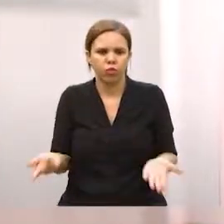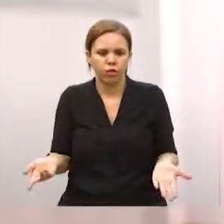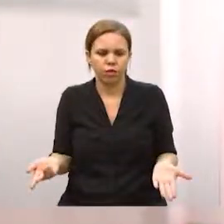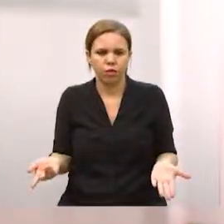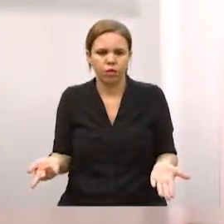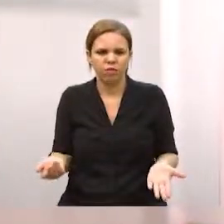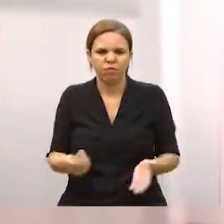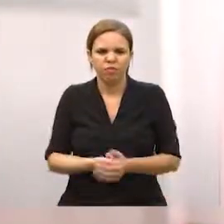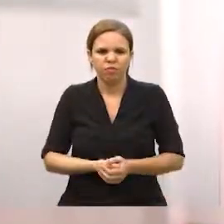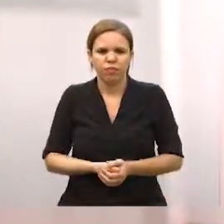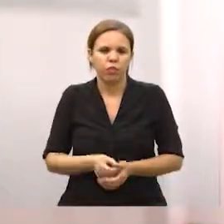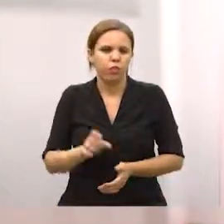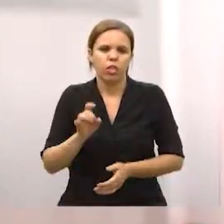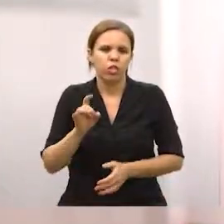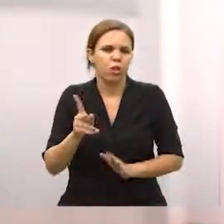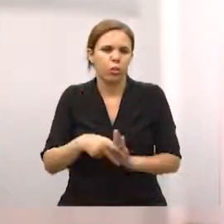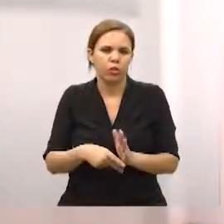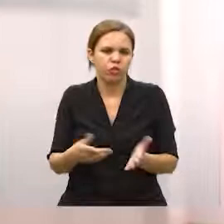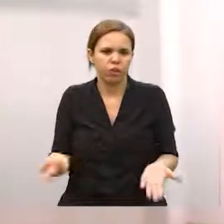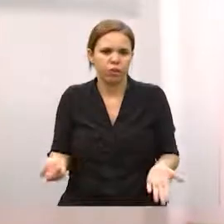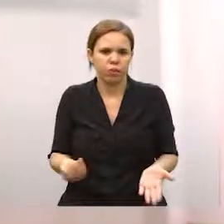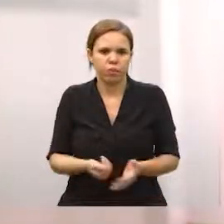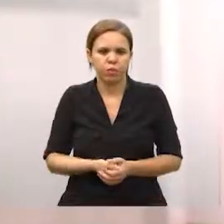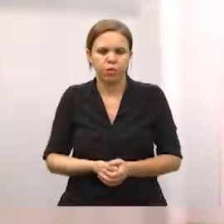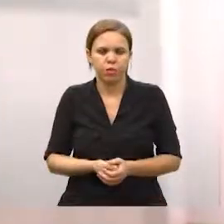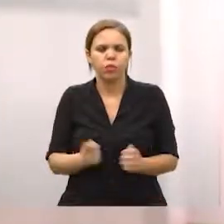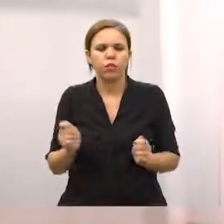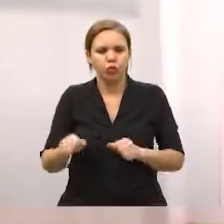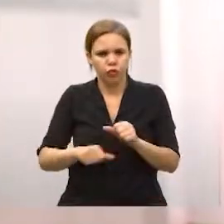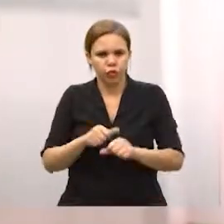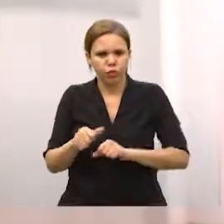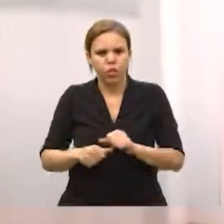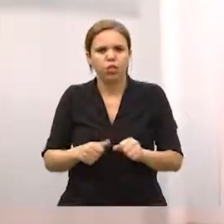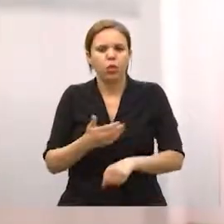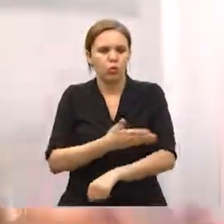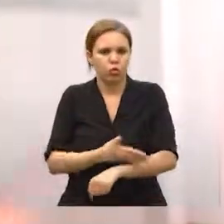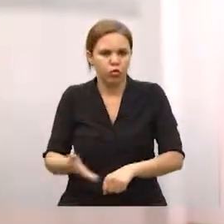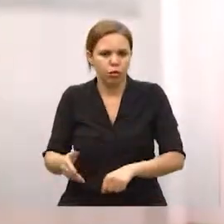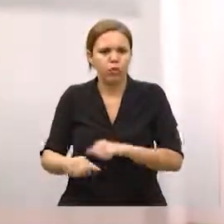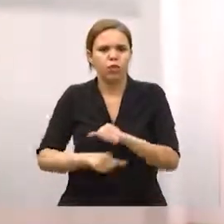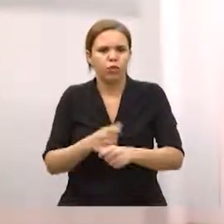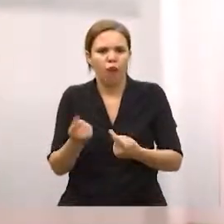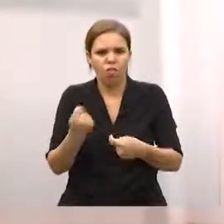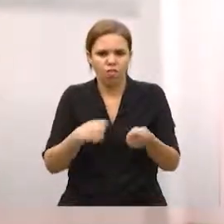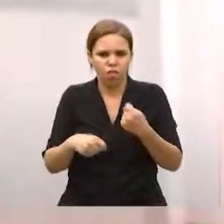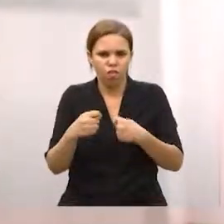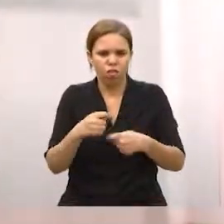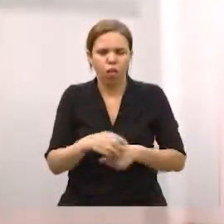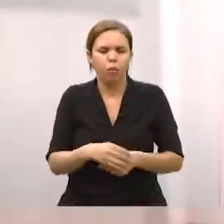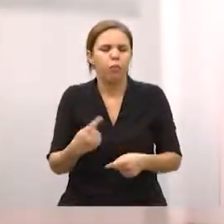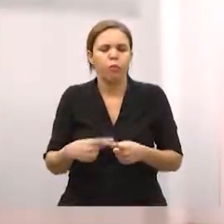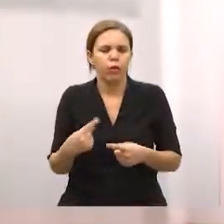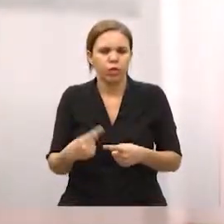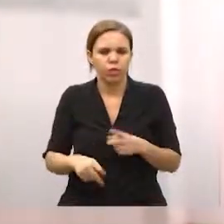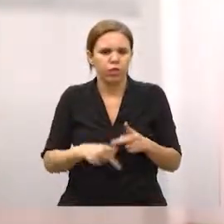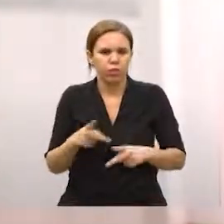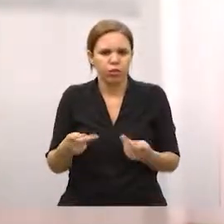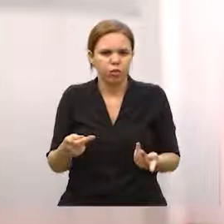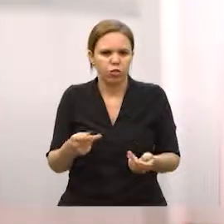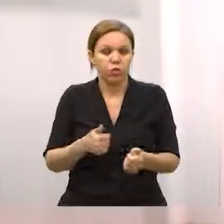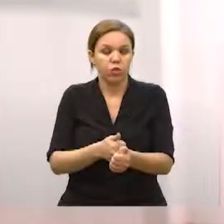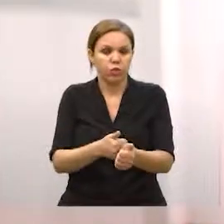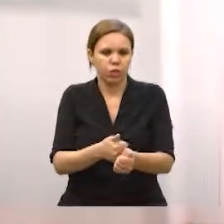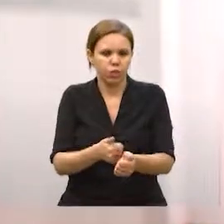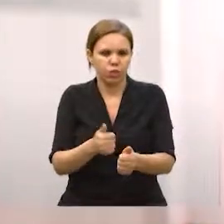esse projeto não era só um projeto. Não era só um projeto, podia virar um hobby que se transformou num negócio, né? Porque